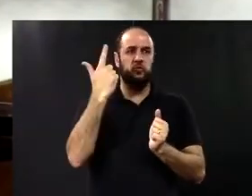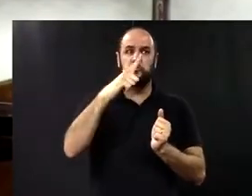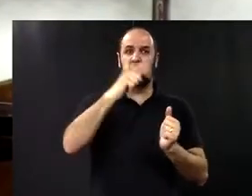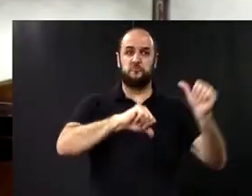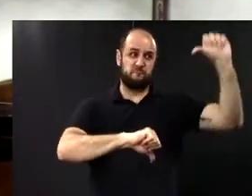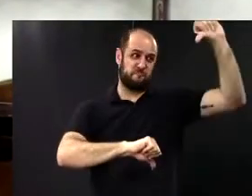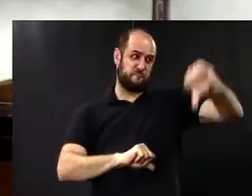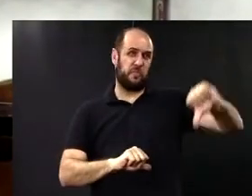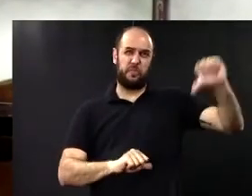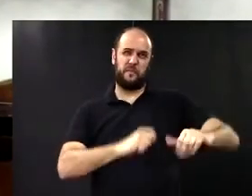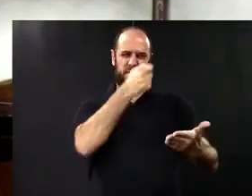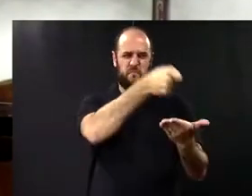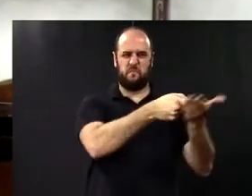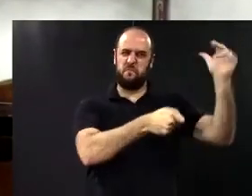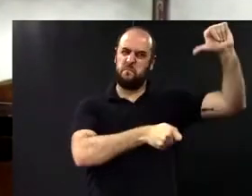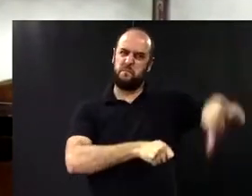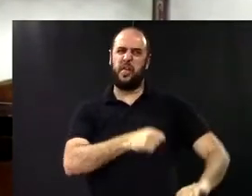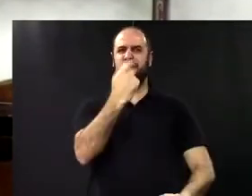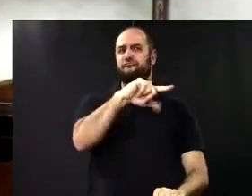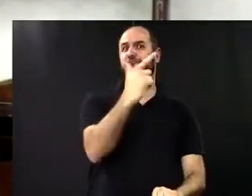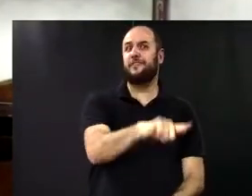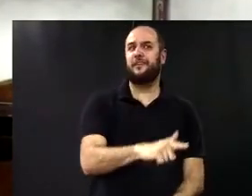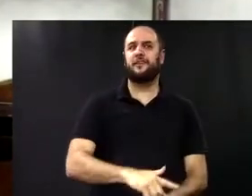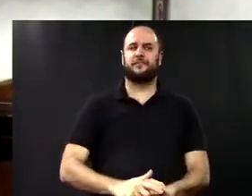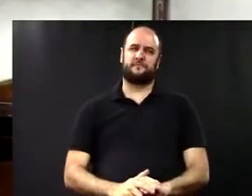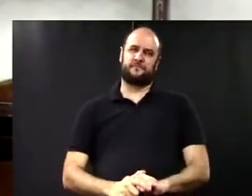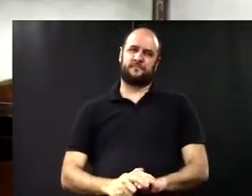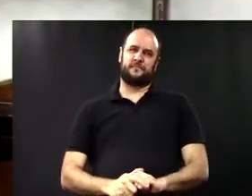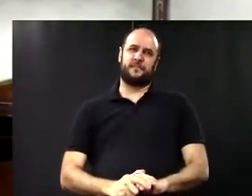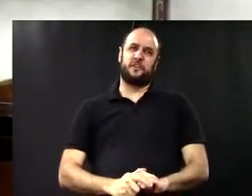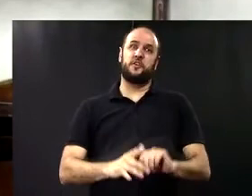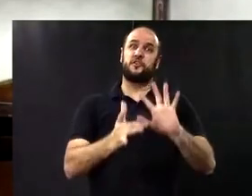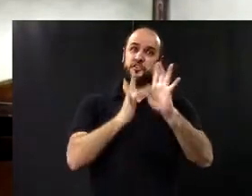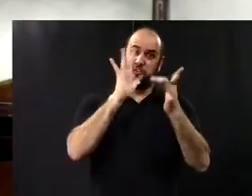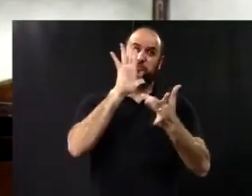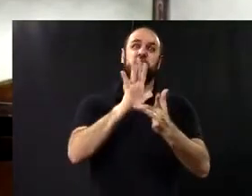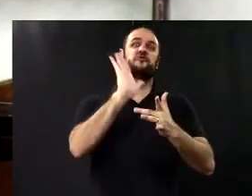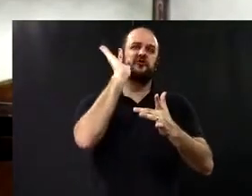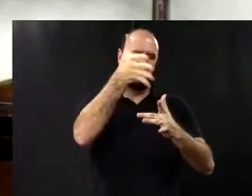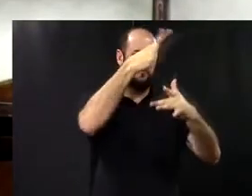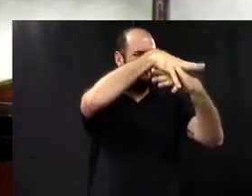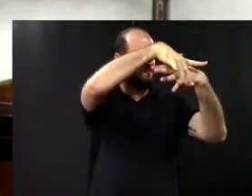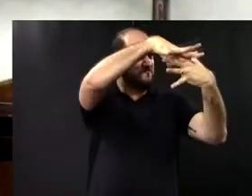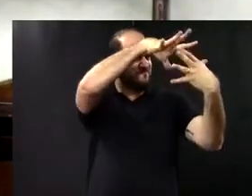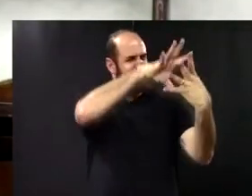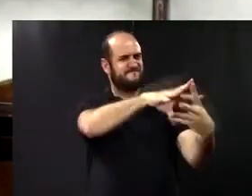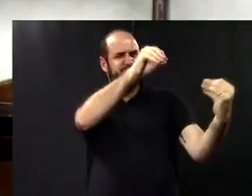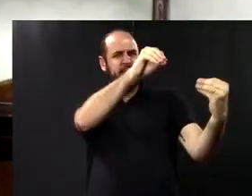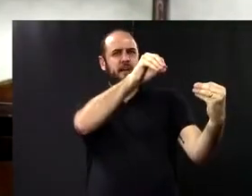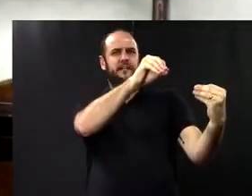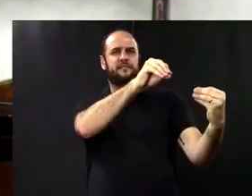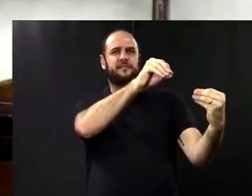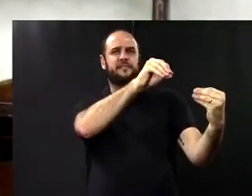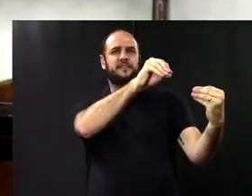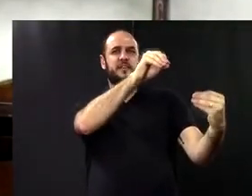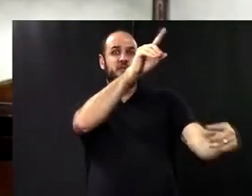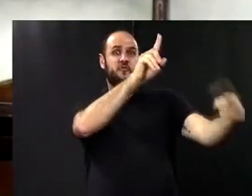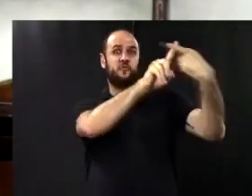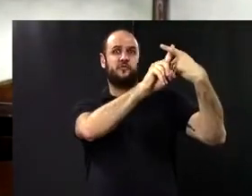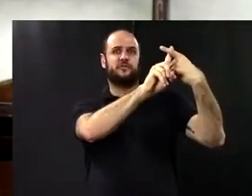sobre nós, porque essa condenação foi levada por Cristo na sua própria cruz, quando Ele,